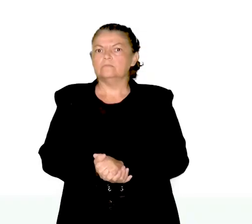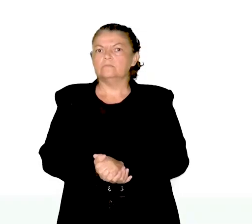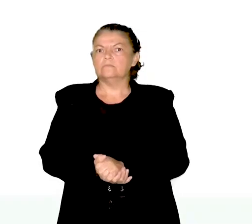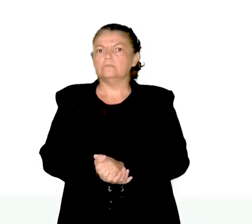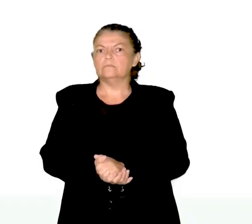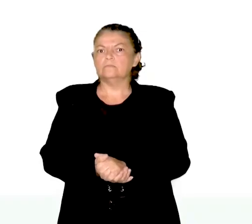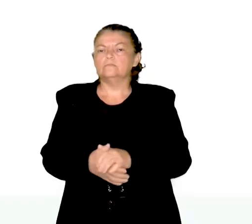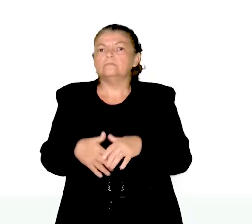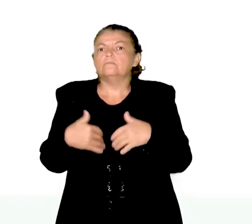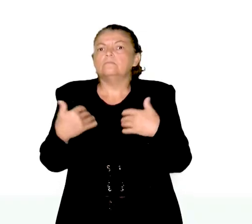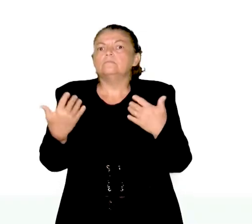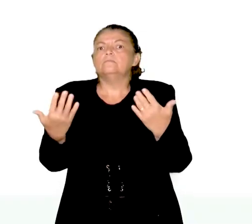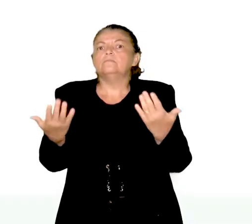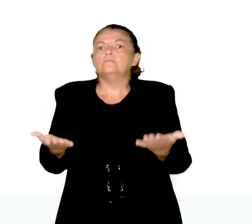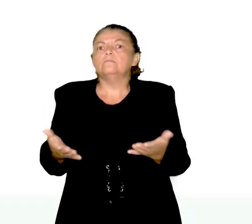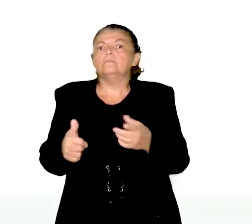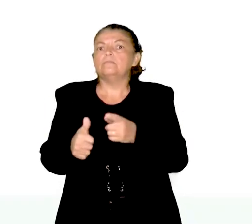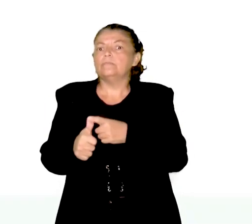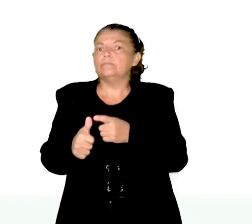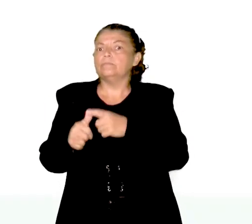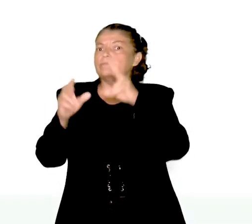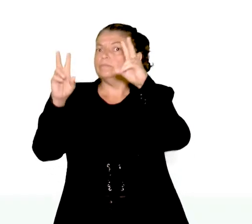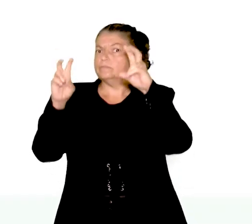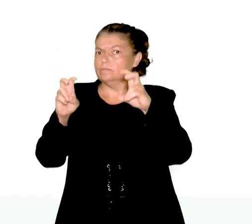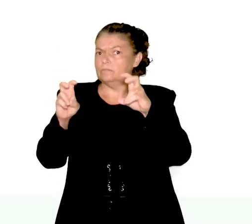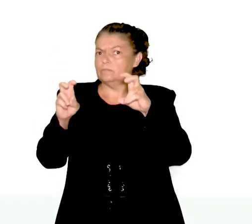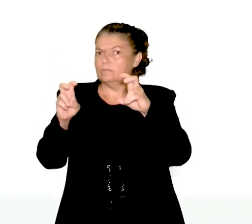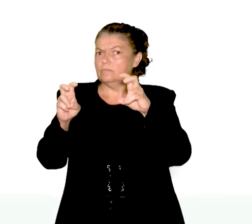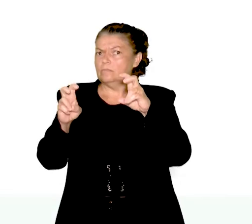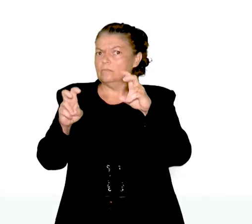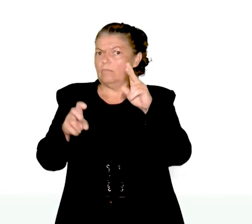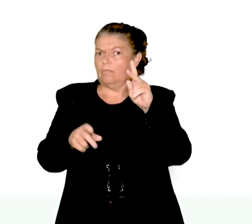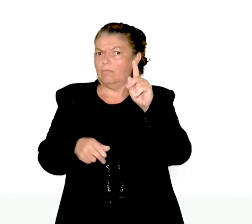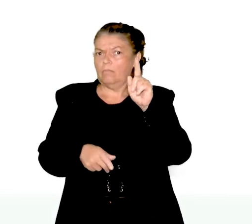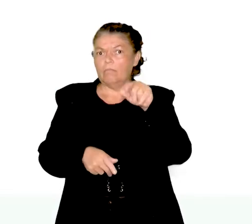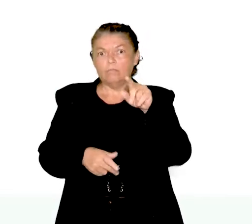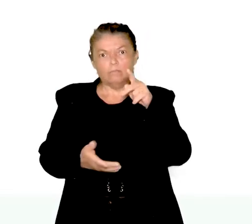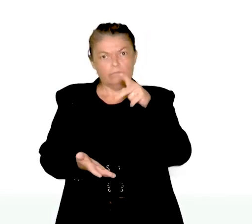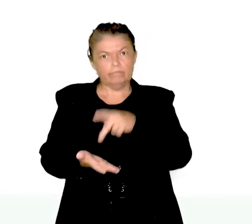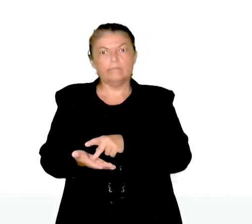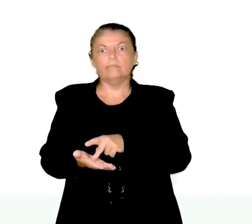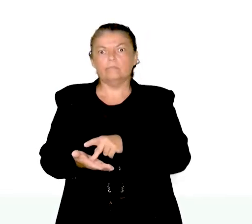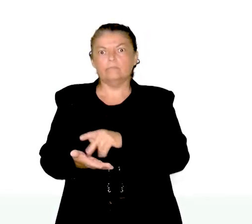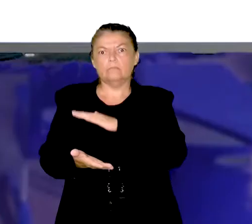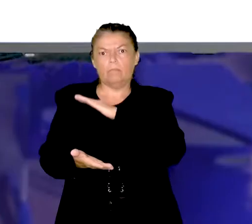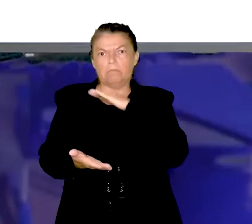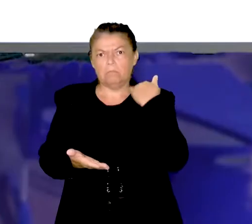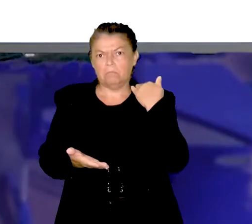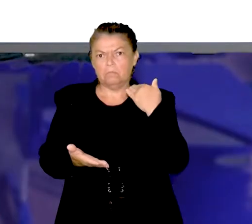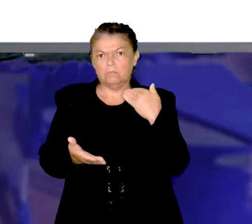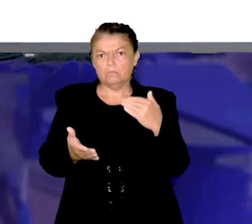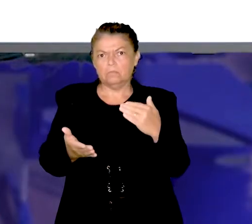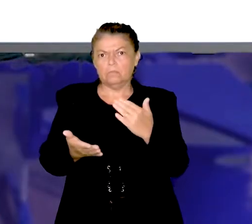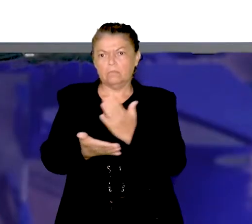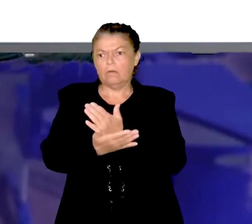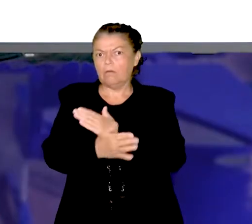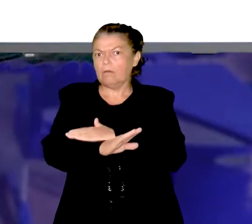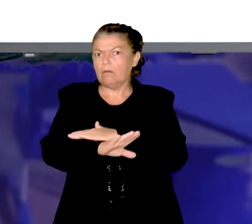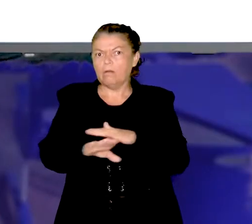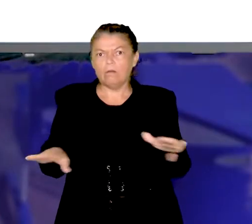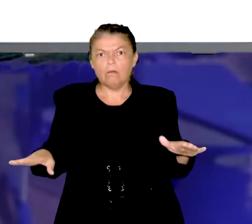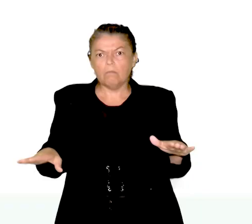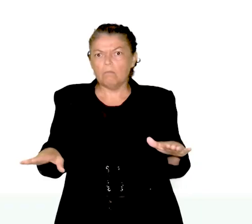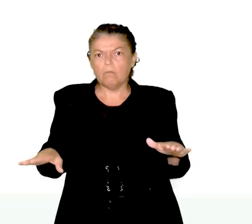Então, qual a primeira questão? Será realmente a morte o fim de tudo? De